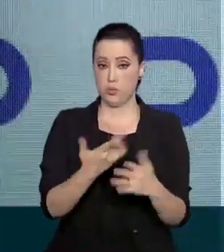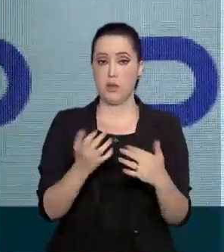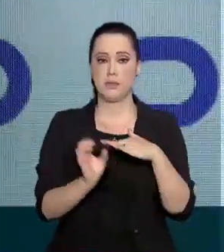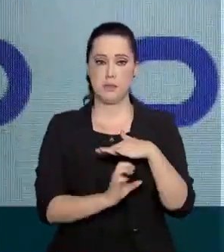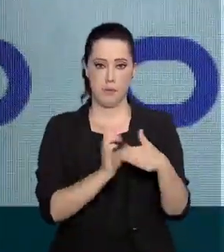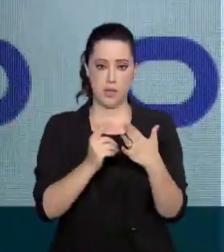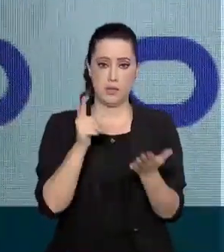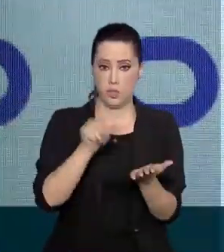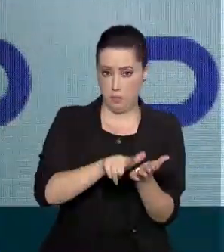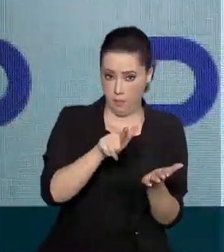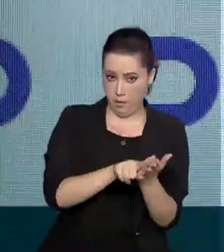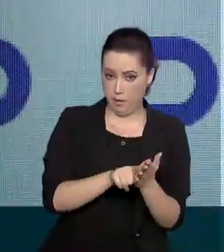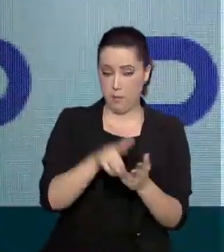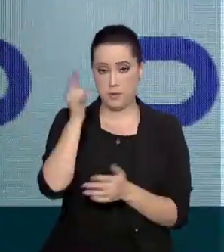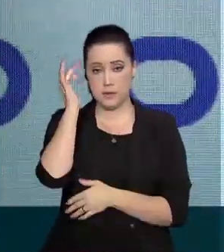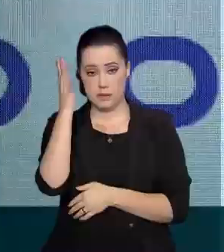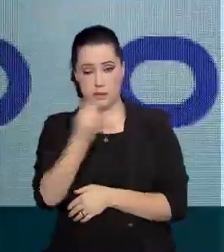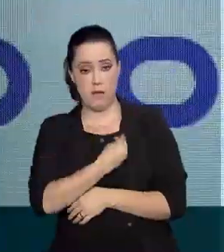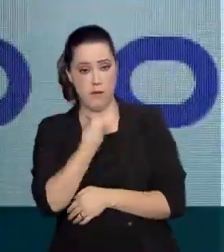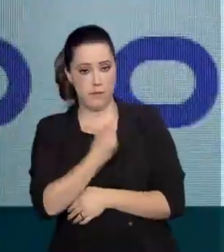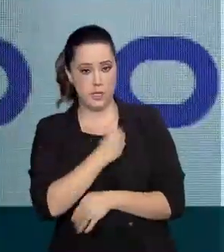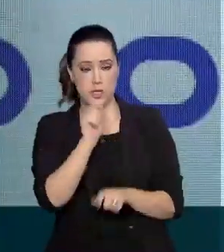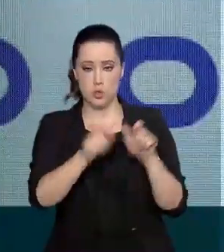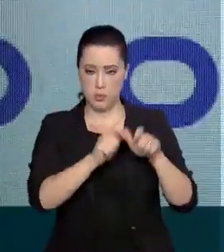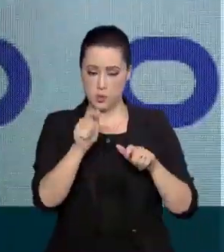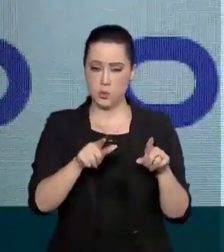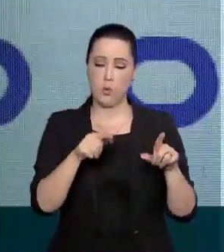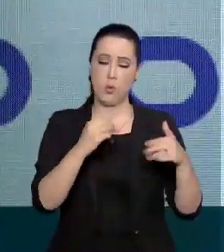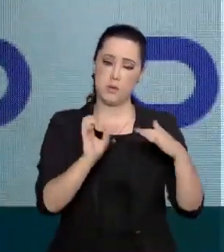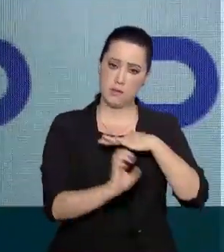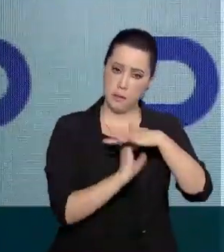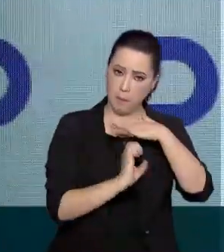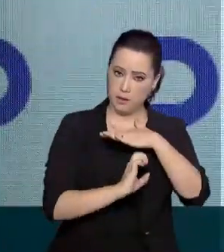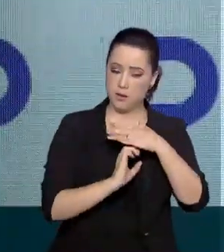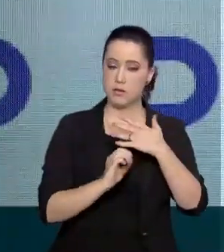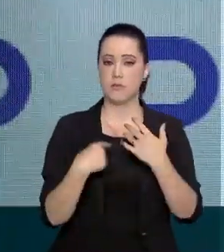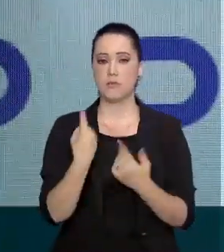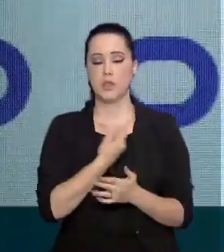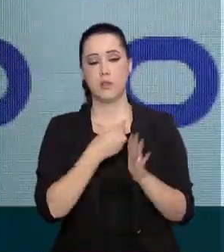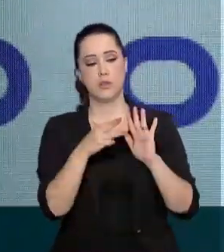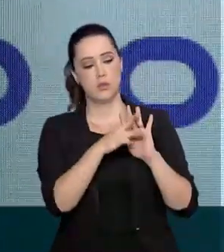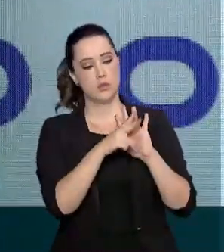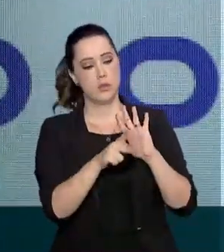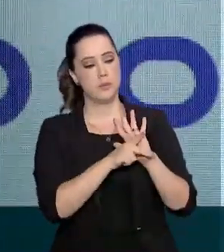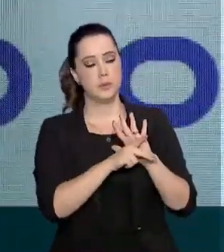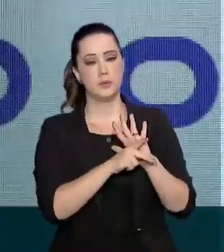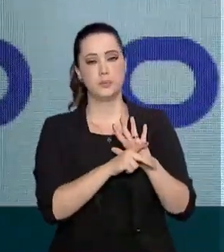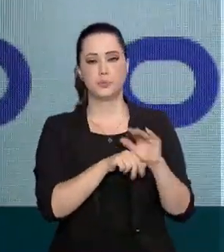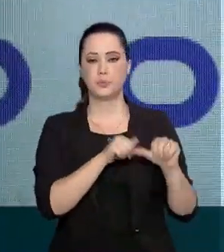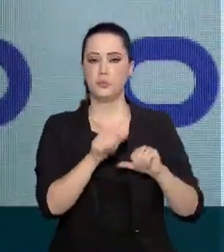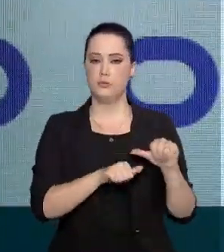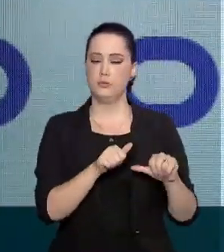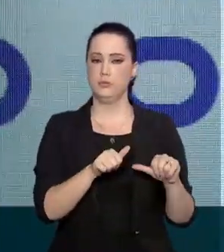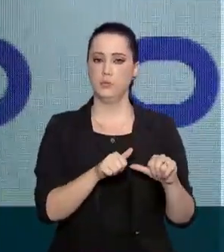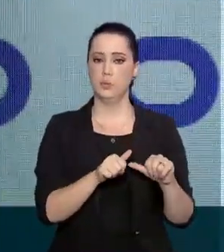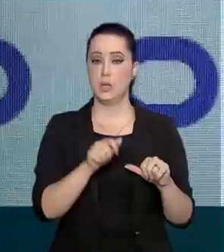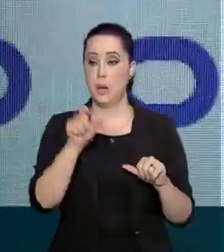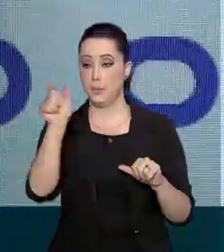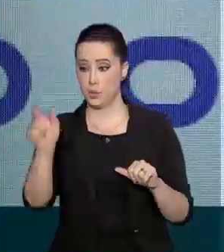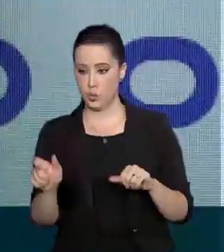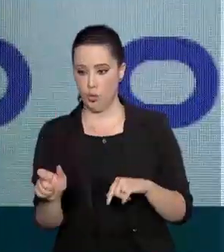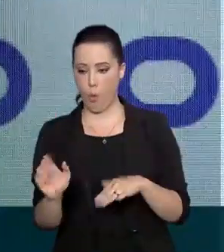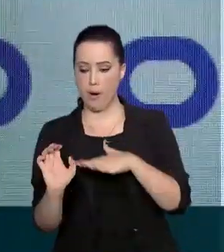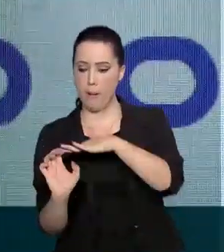vida de quem produz também, a nossa medida provisória faz com que o